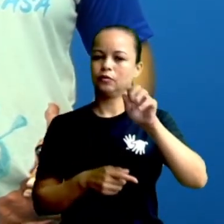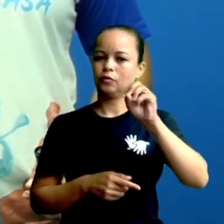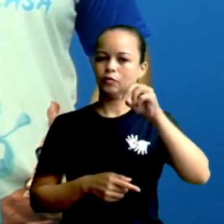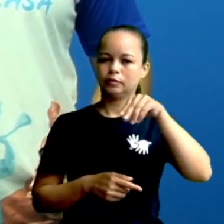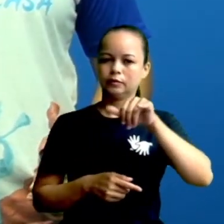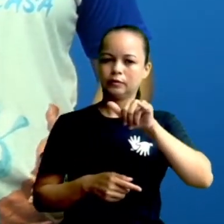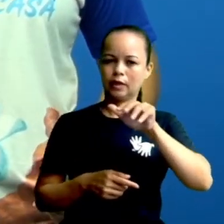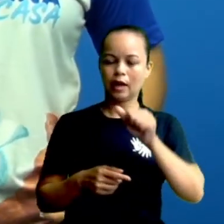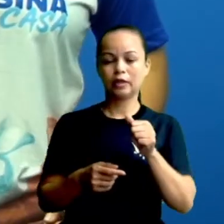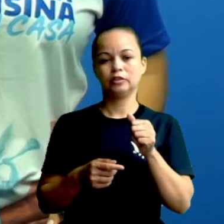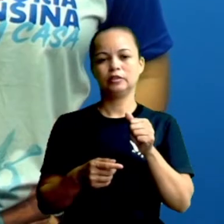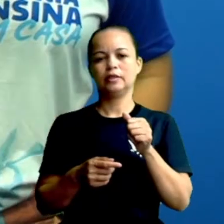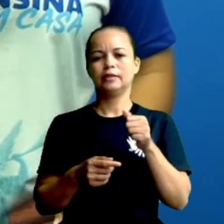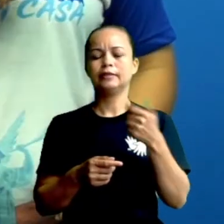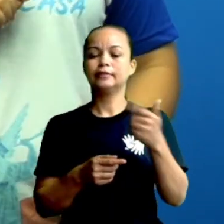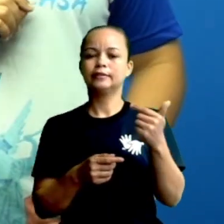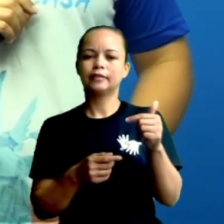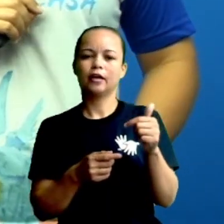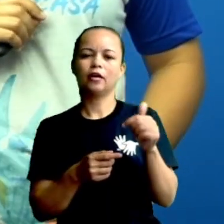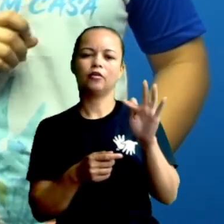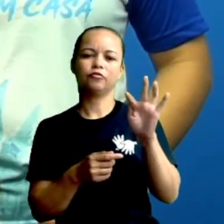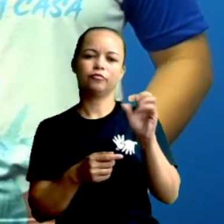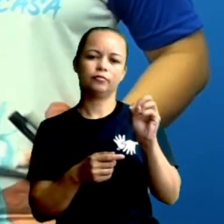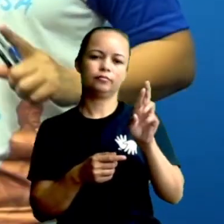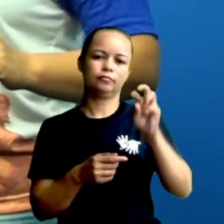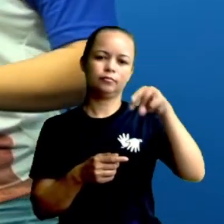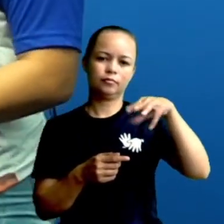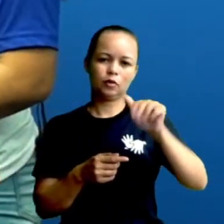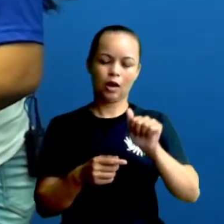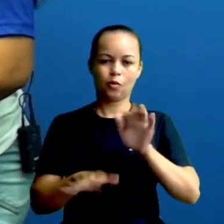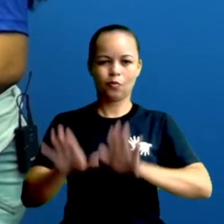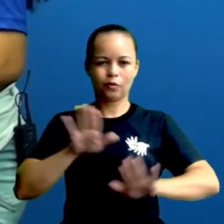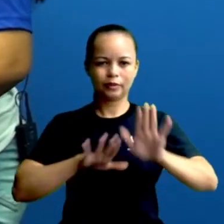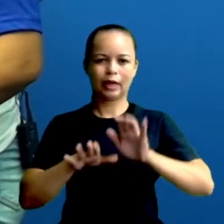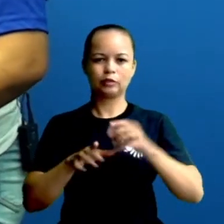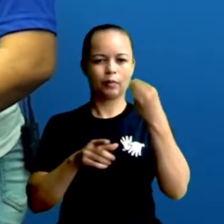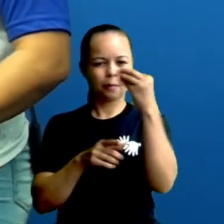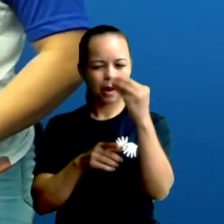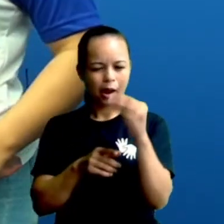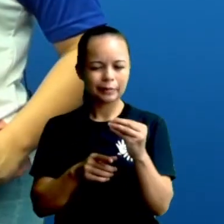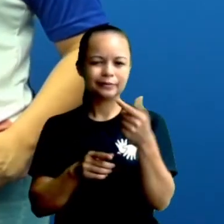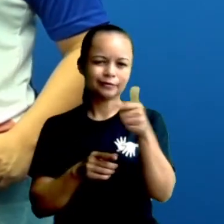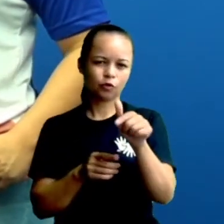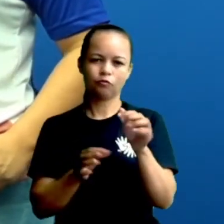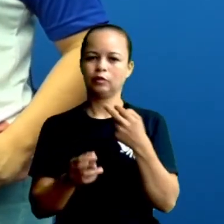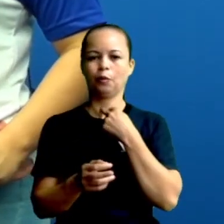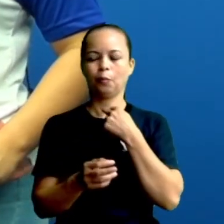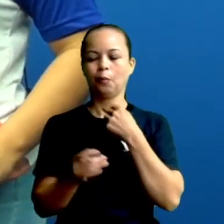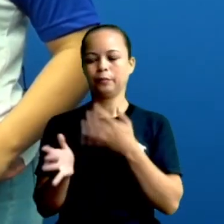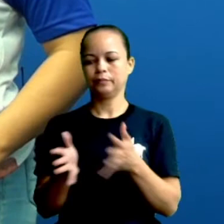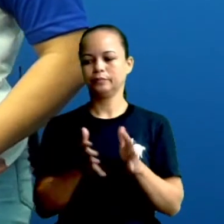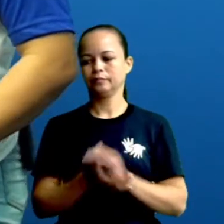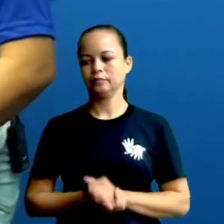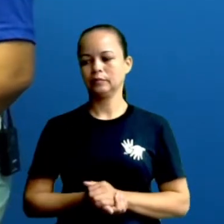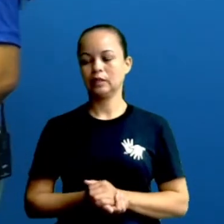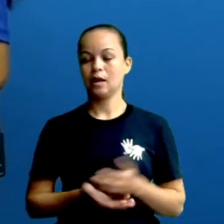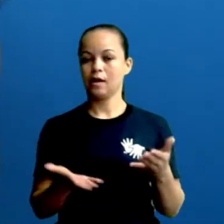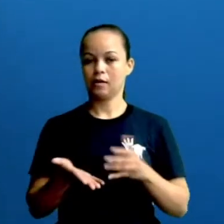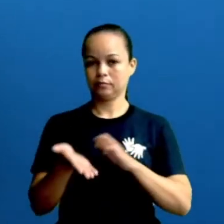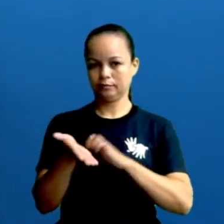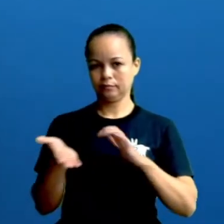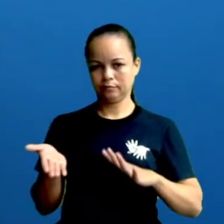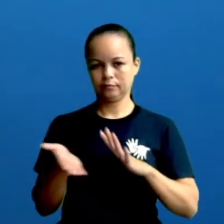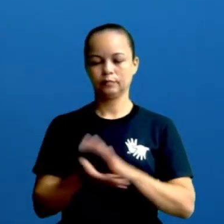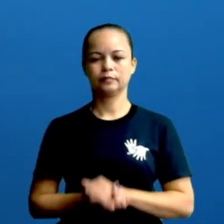cuidado para não repetir e não esquecer as diagonais, tá certo? E agora vamos para um exercício? Olha